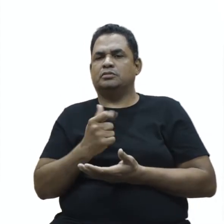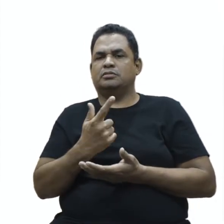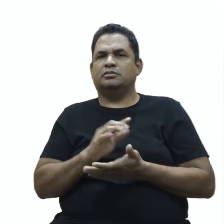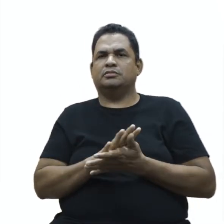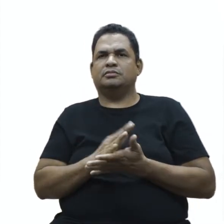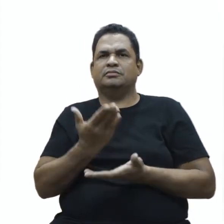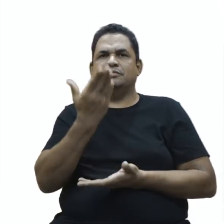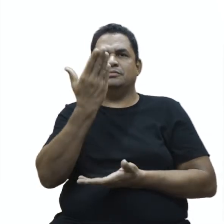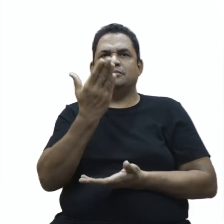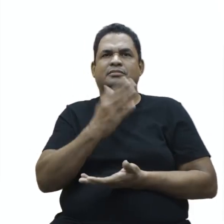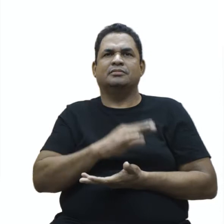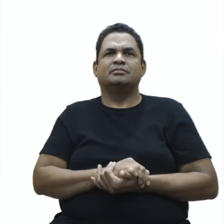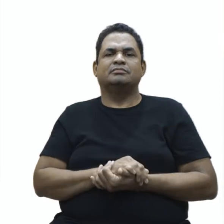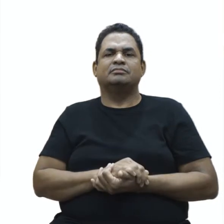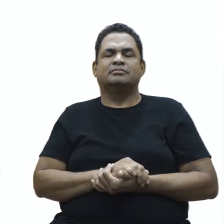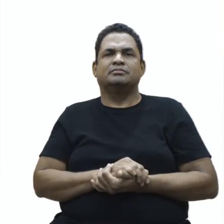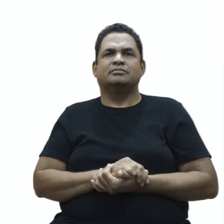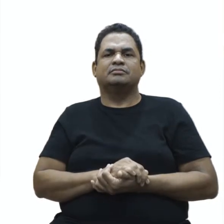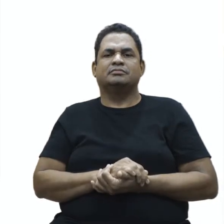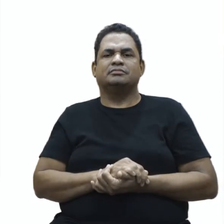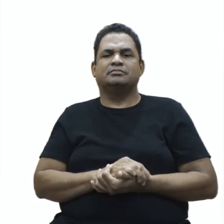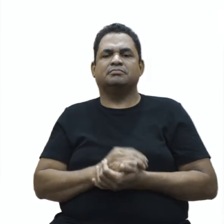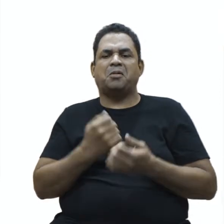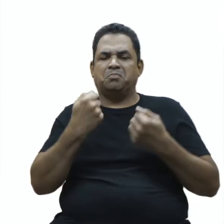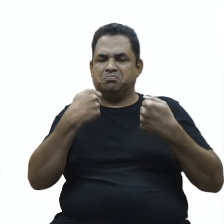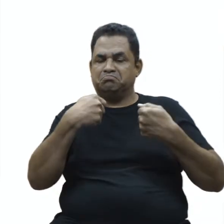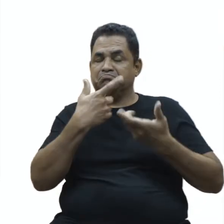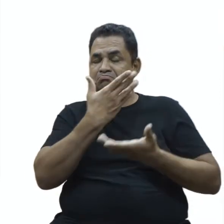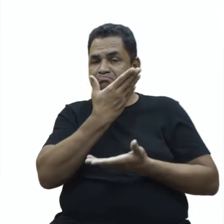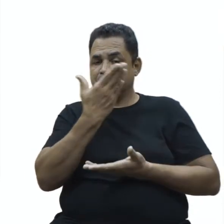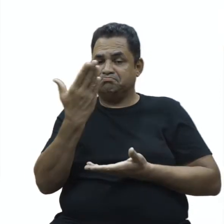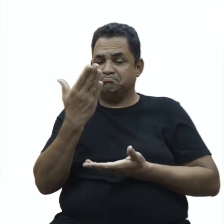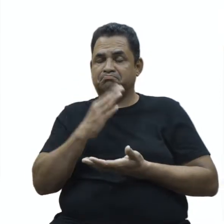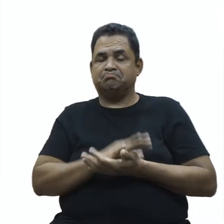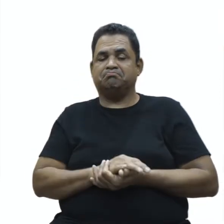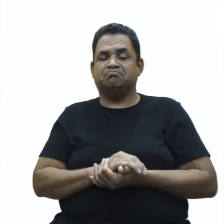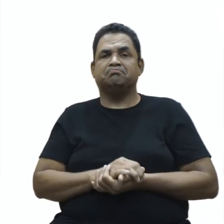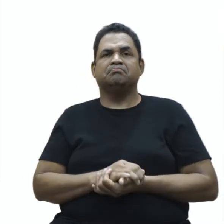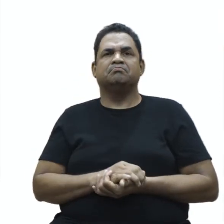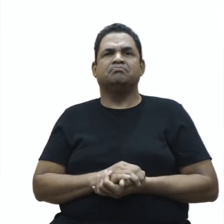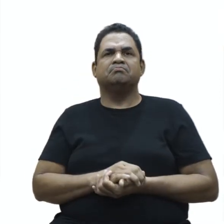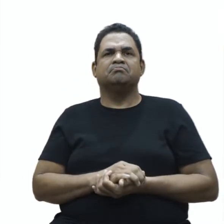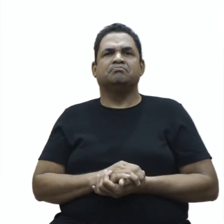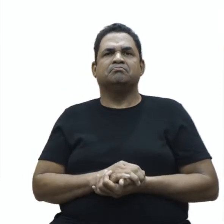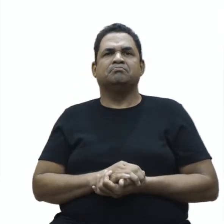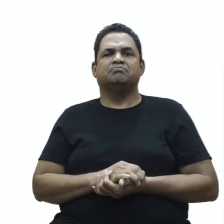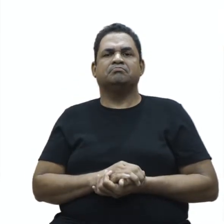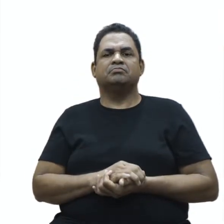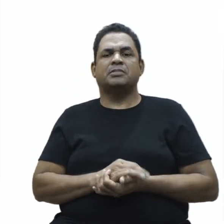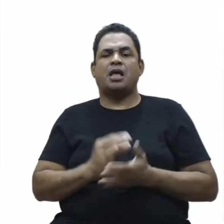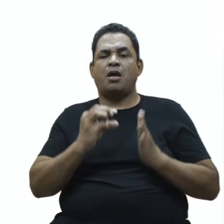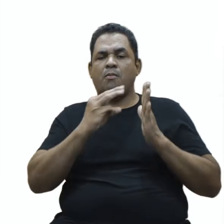rapaz, ela é poderosa mesmo, super poderosa. Então, esse é um modelo clássico,